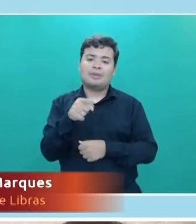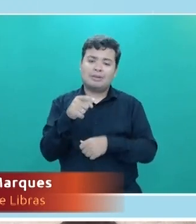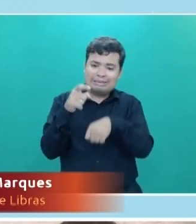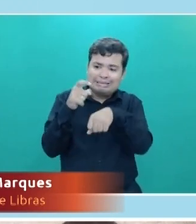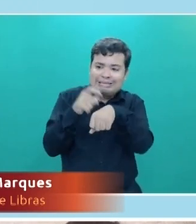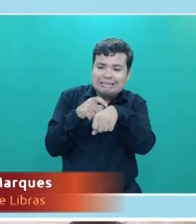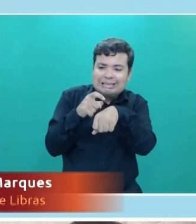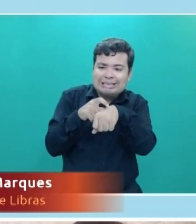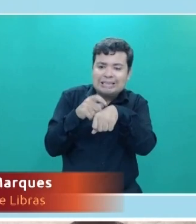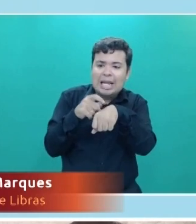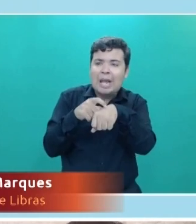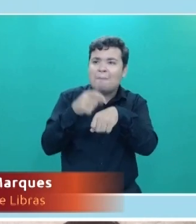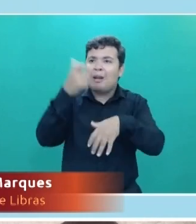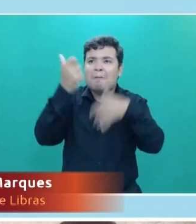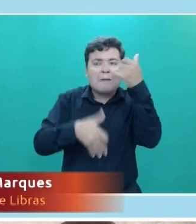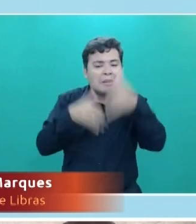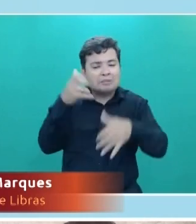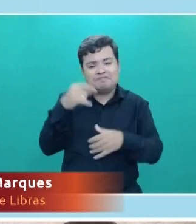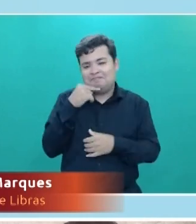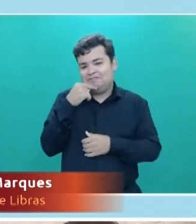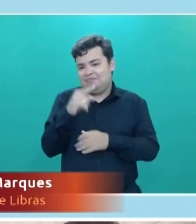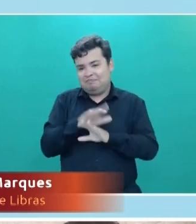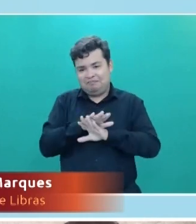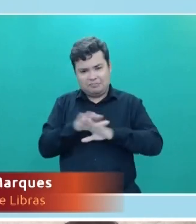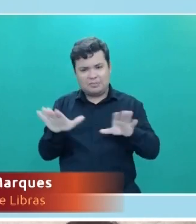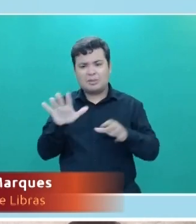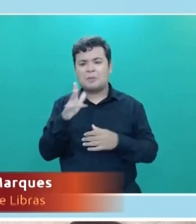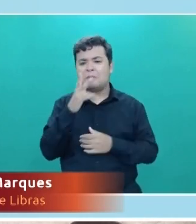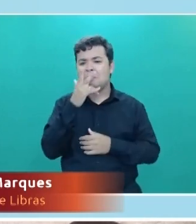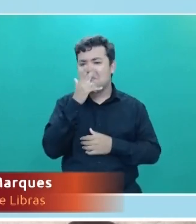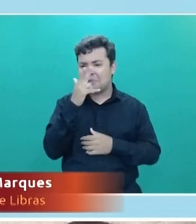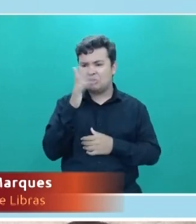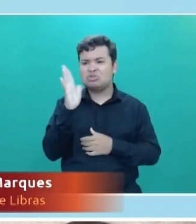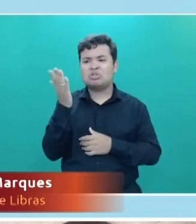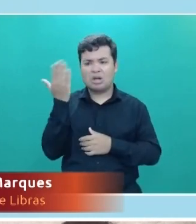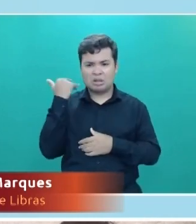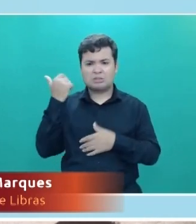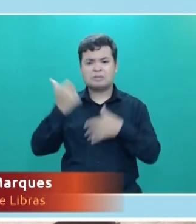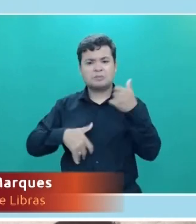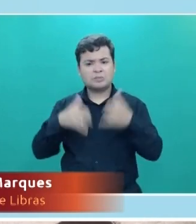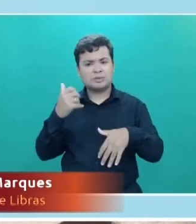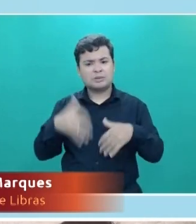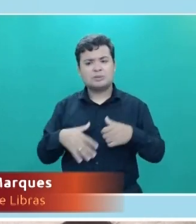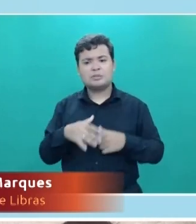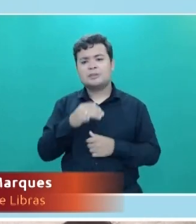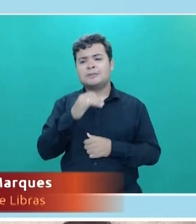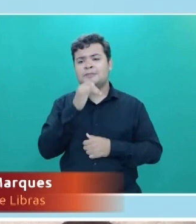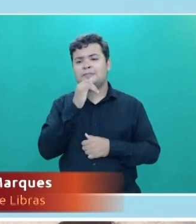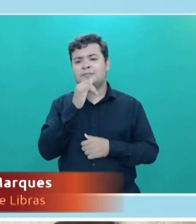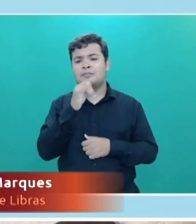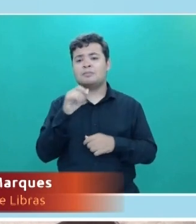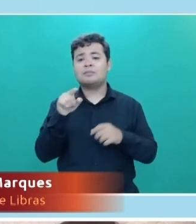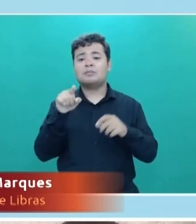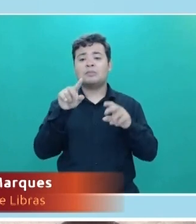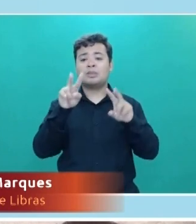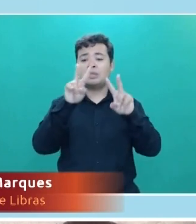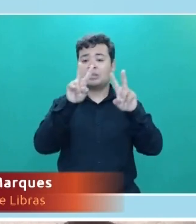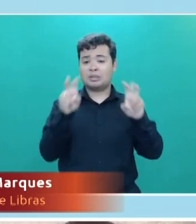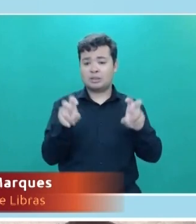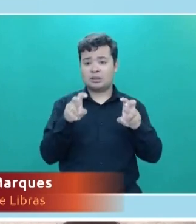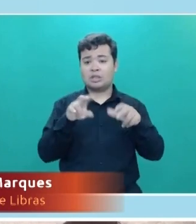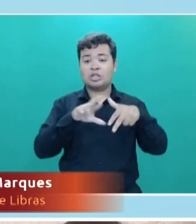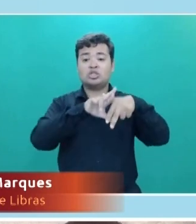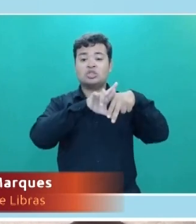um outro programa, eu acho que até já foi, se não estou enganado, mas toda a discussão sobre a categoria